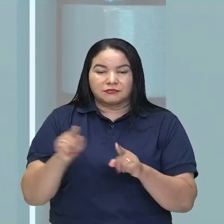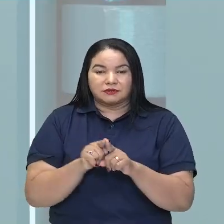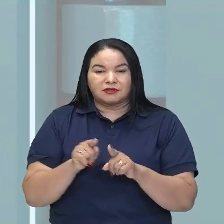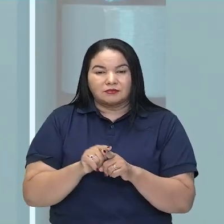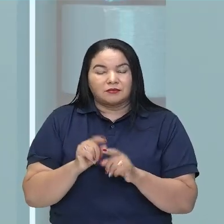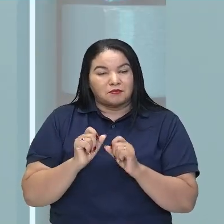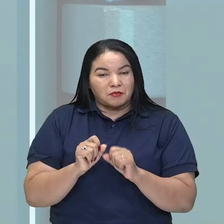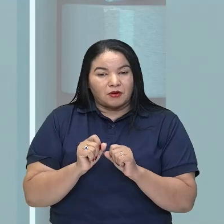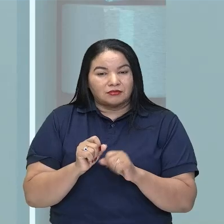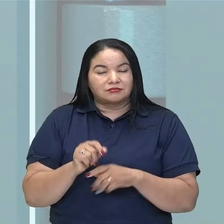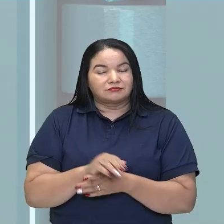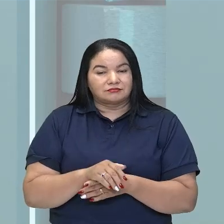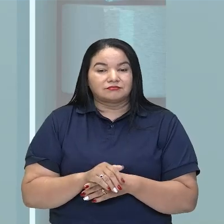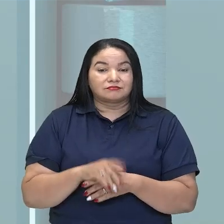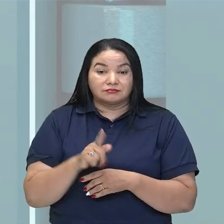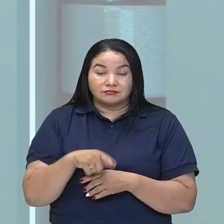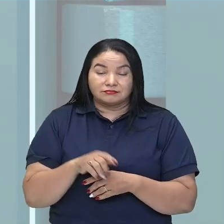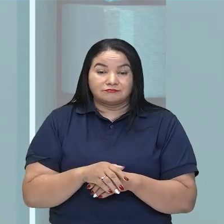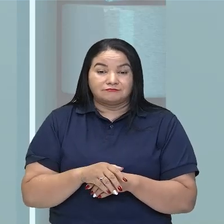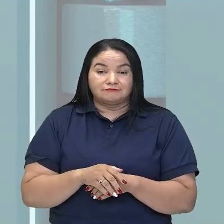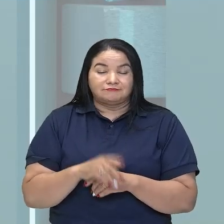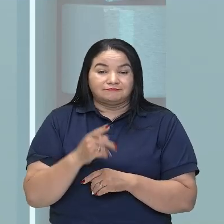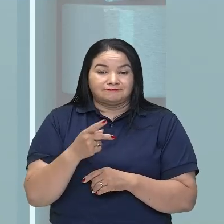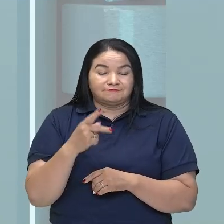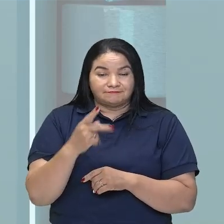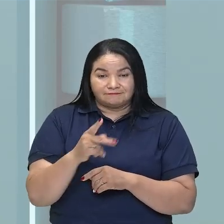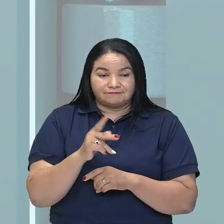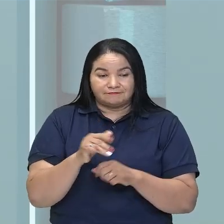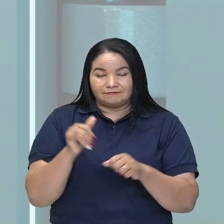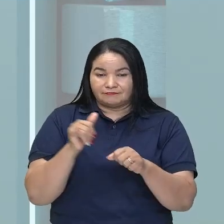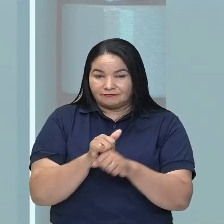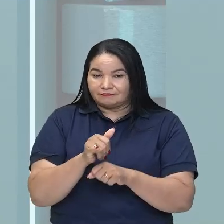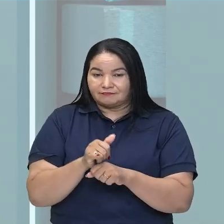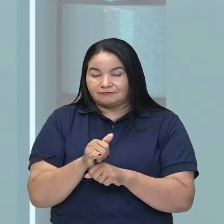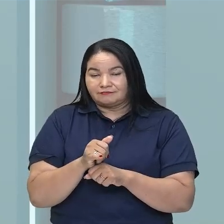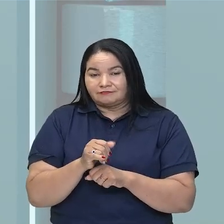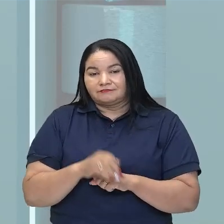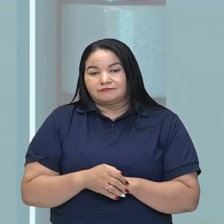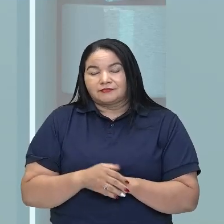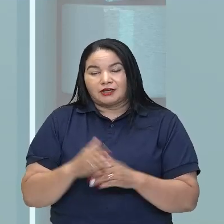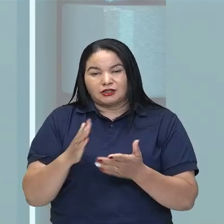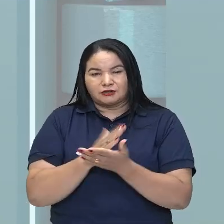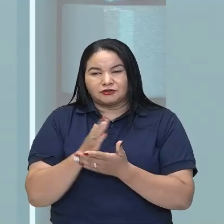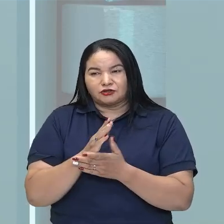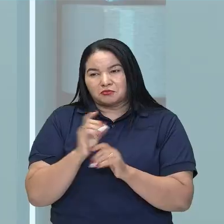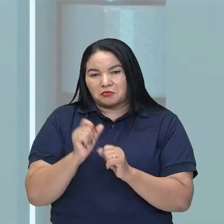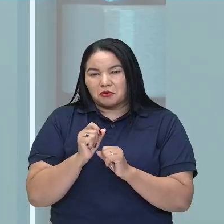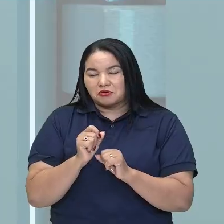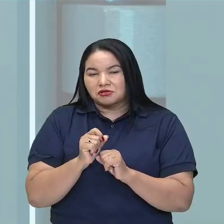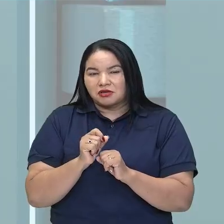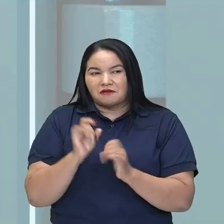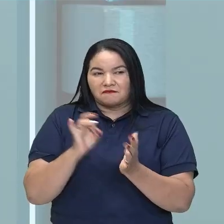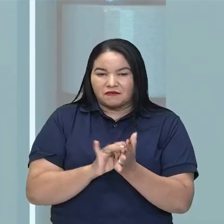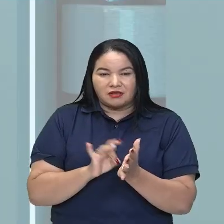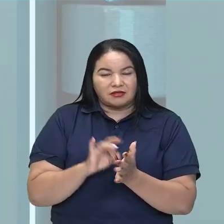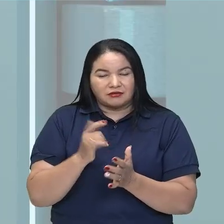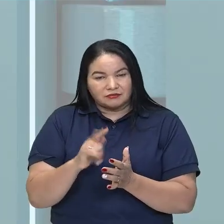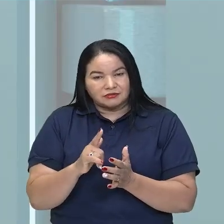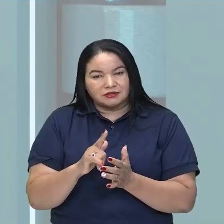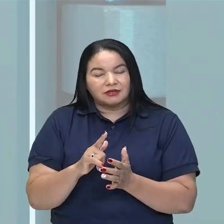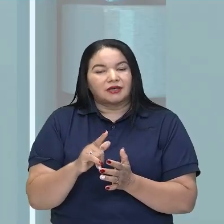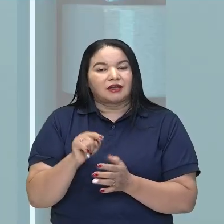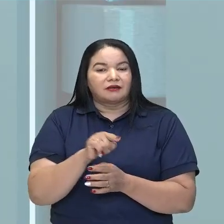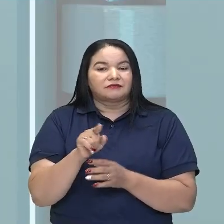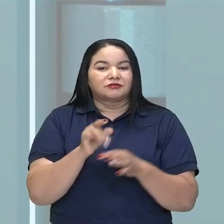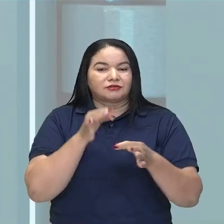seja, você não ser enganado, você não ser convencido de algo que muitas vezes pode não ser real. Você se torna alguém crítico, você